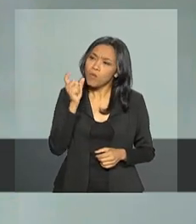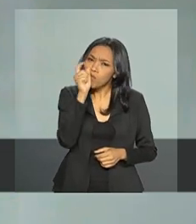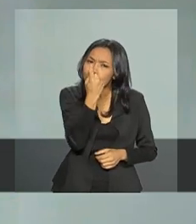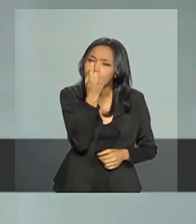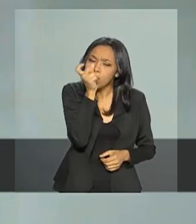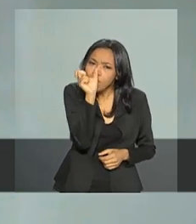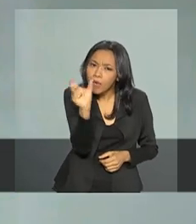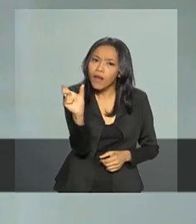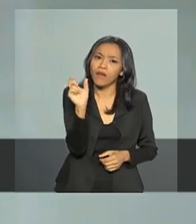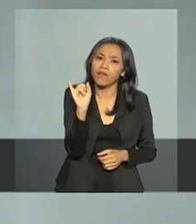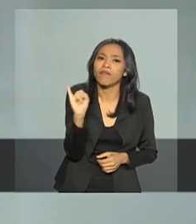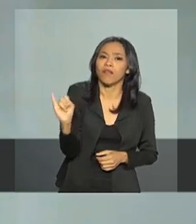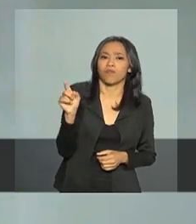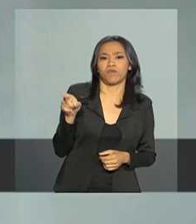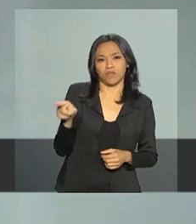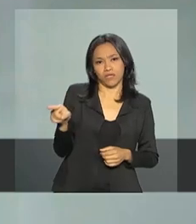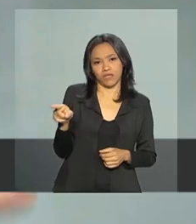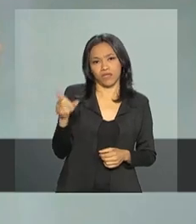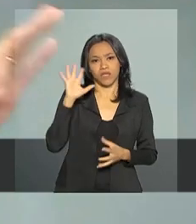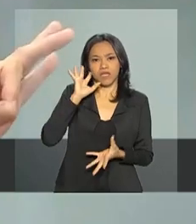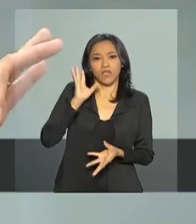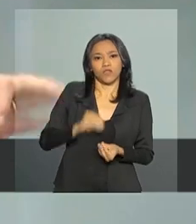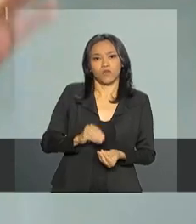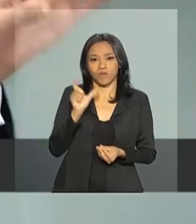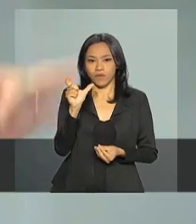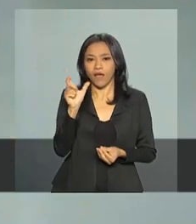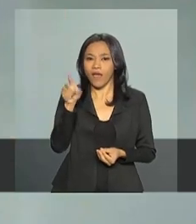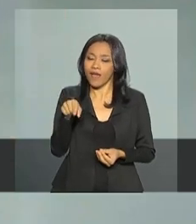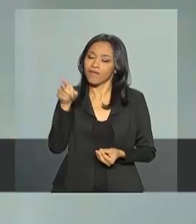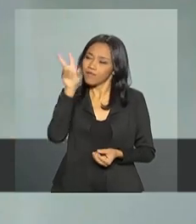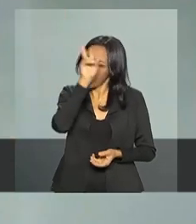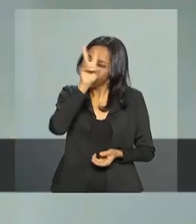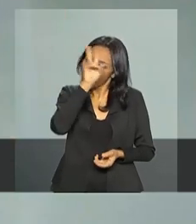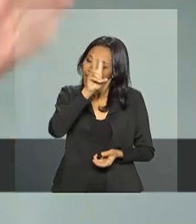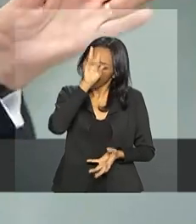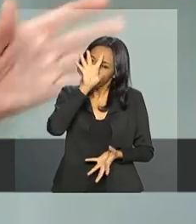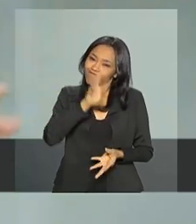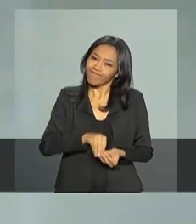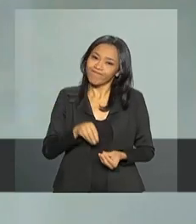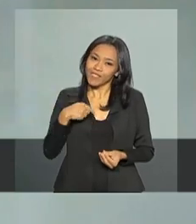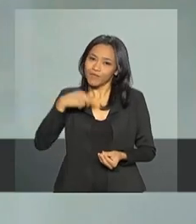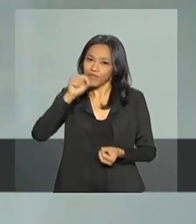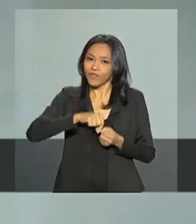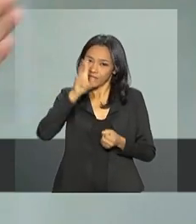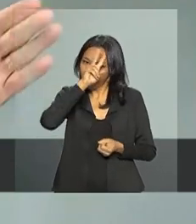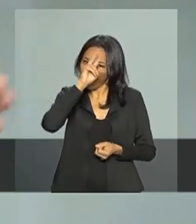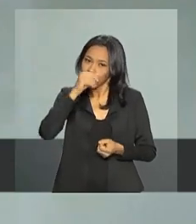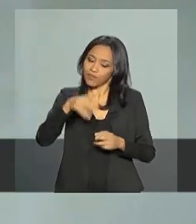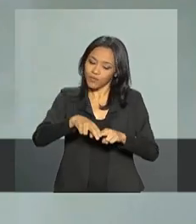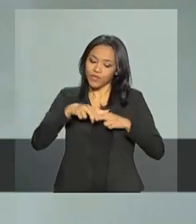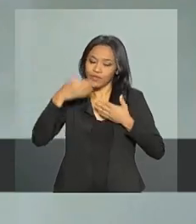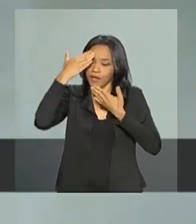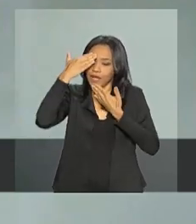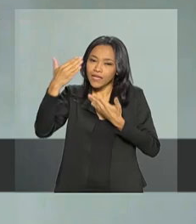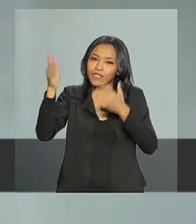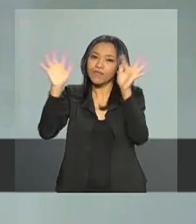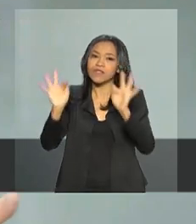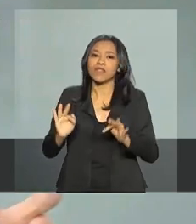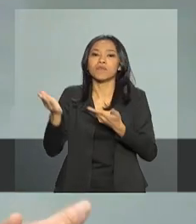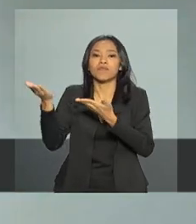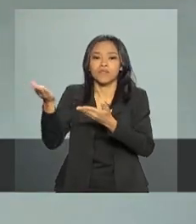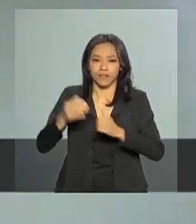palavra que sintetizasse a minha fala, eu diria recordação. Você me fez recordar. E por isso eu agradeço. Muitas felicidades a você.